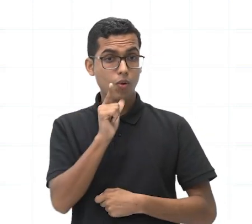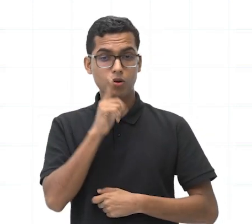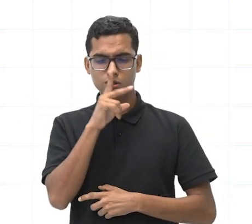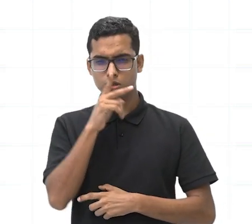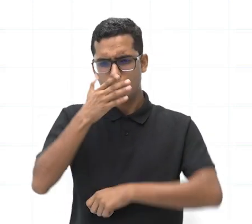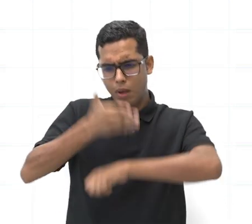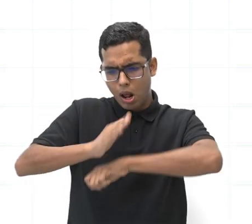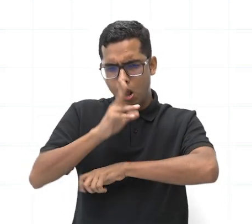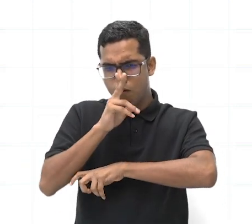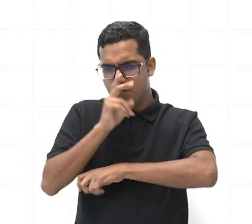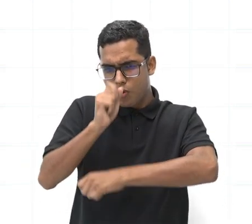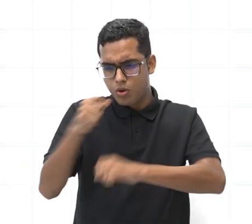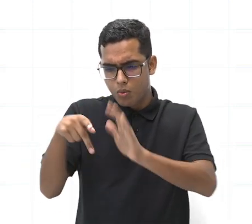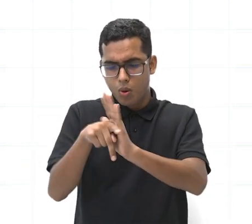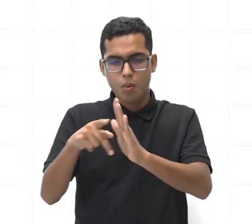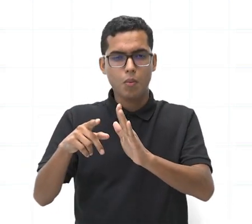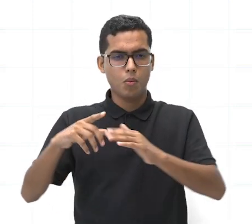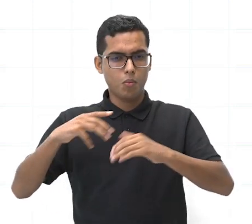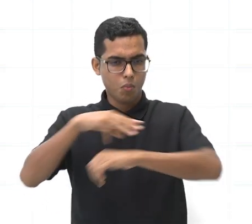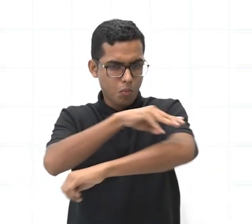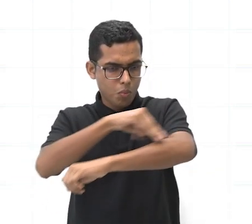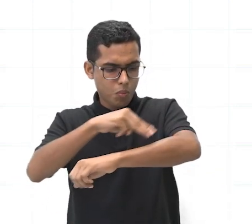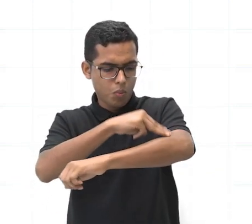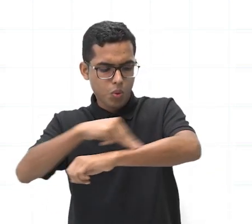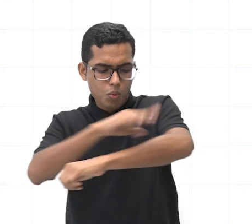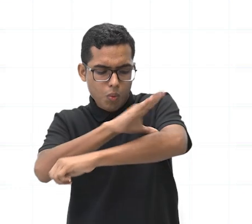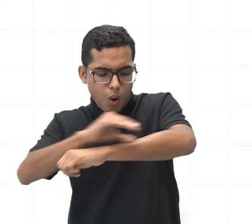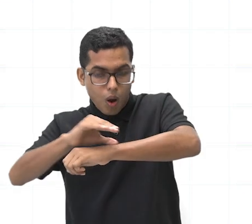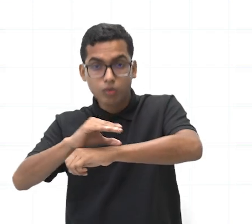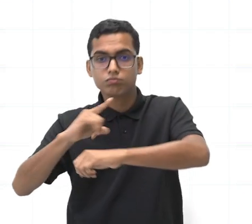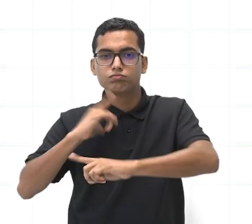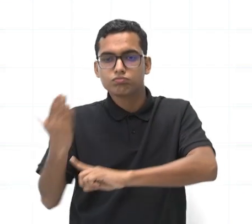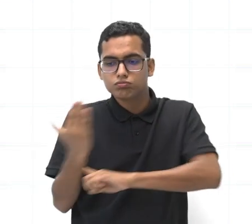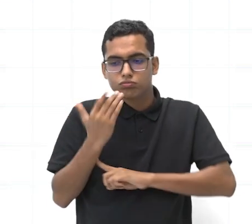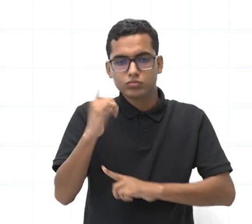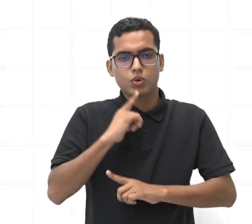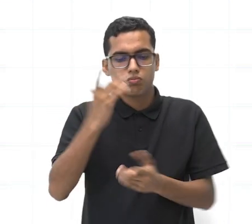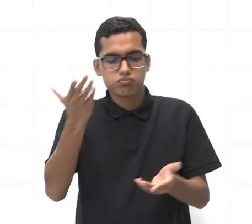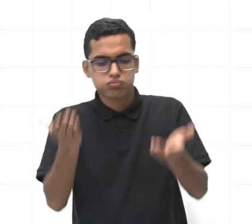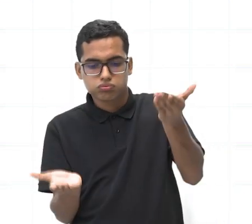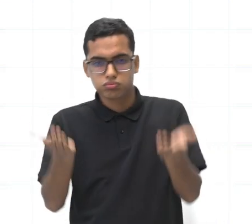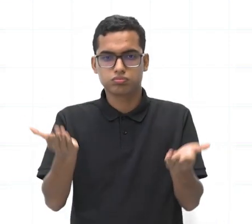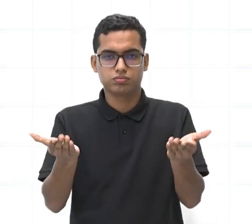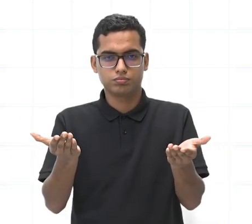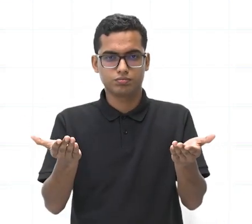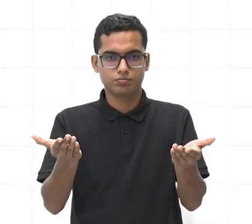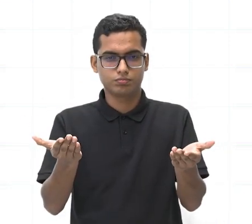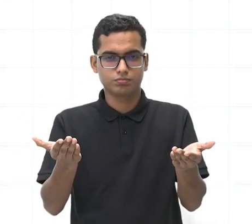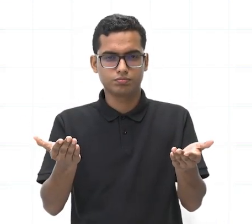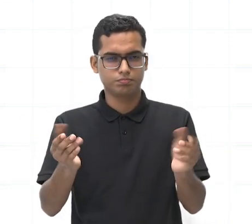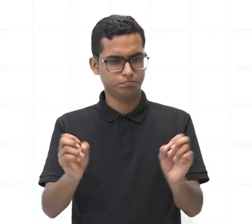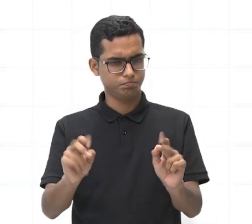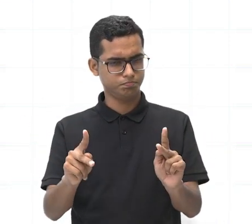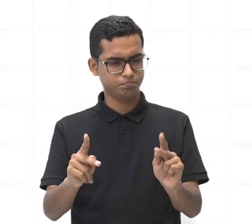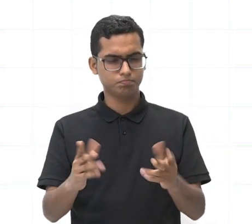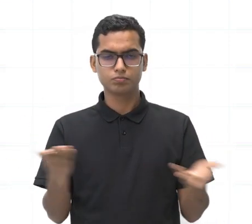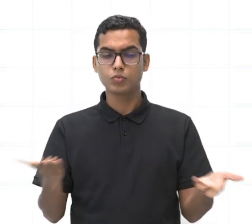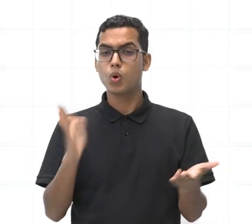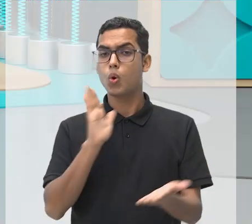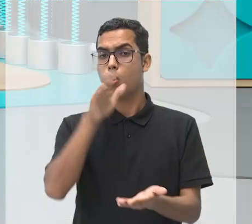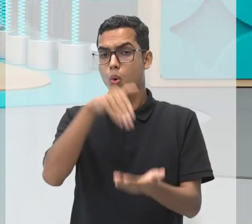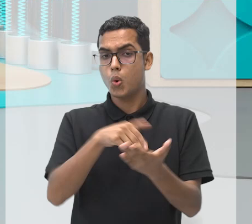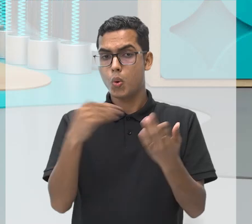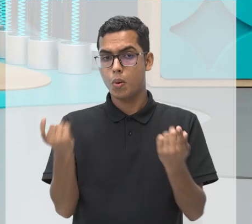muscular para me ajudar a manter o equilíbrio do meu corpo, perfeito? Nós vamos agora para a última